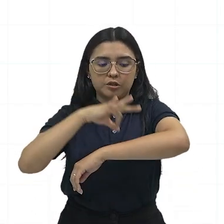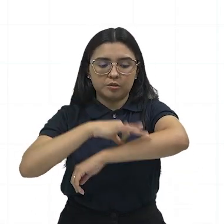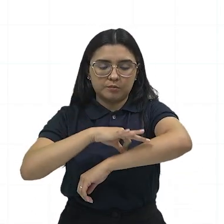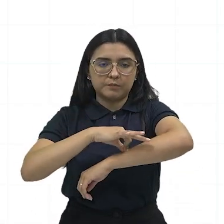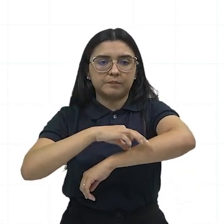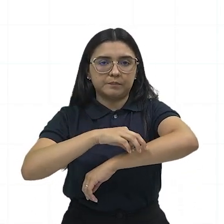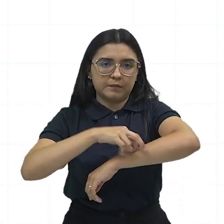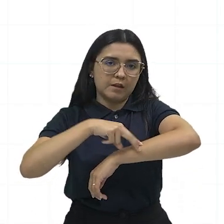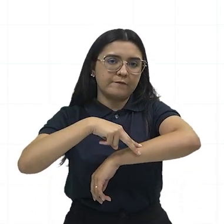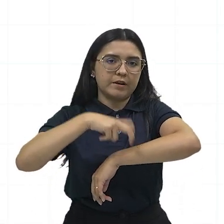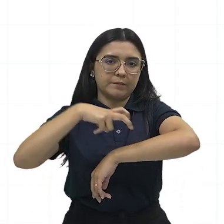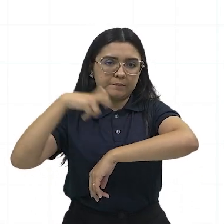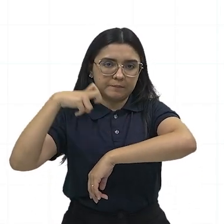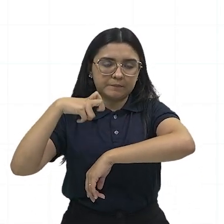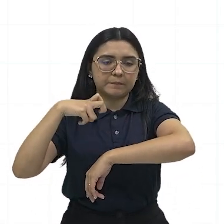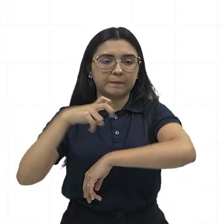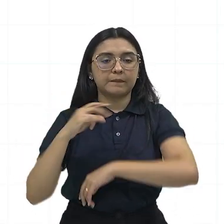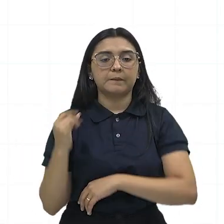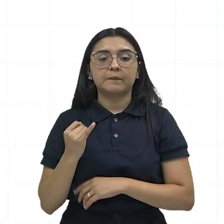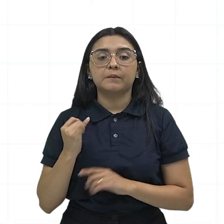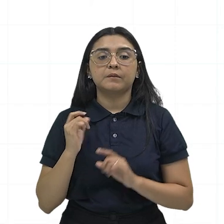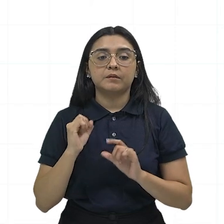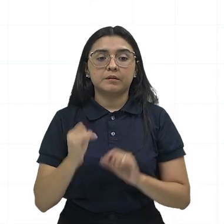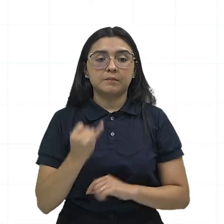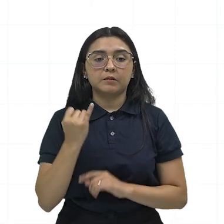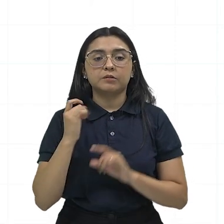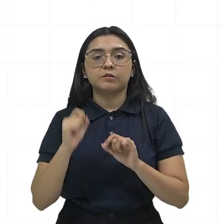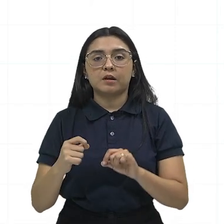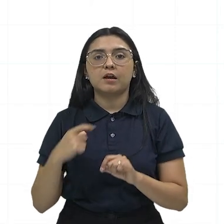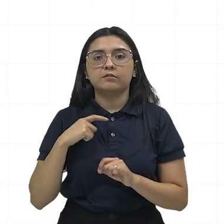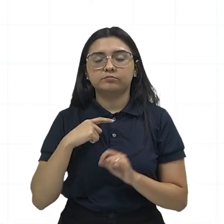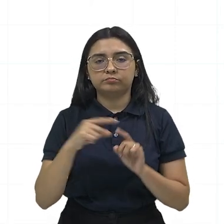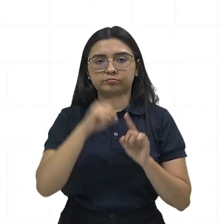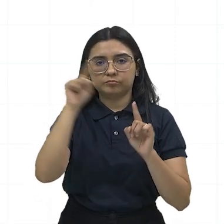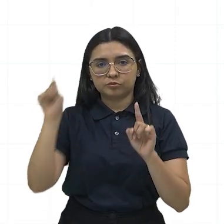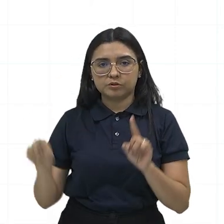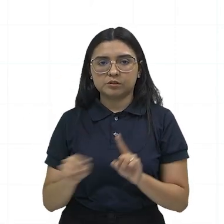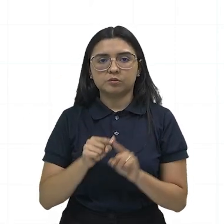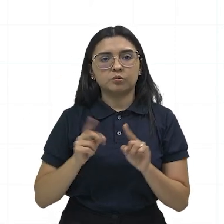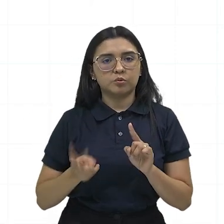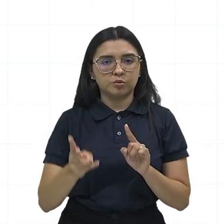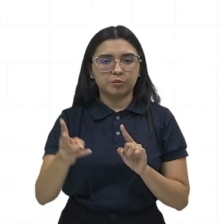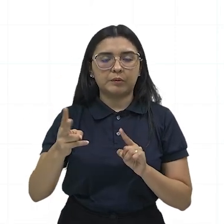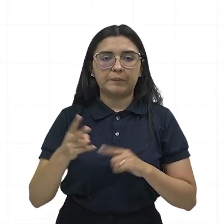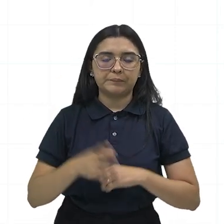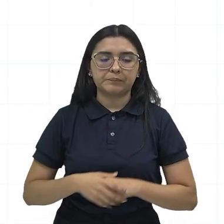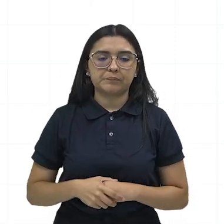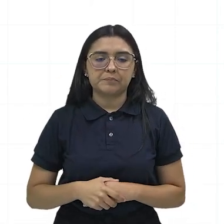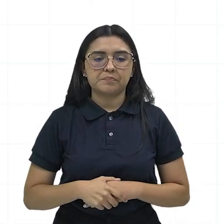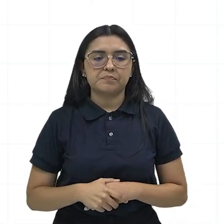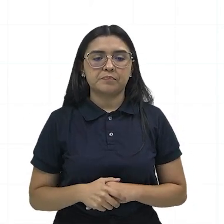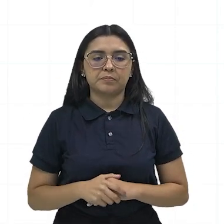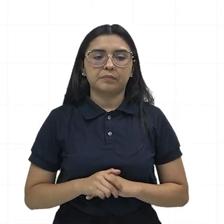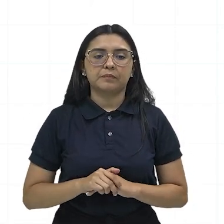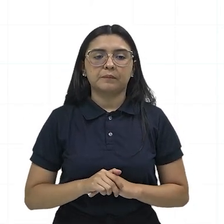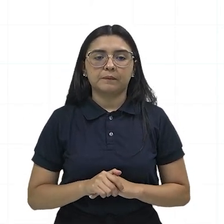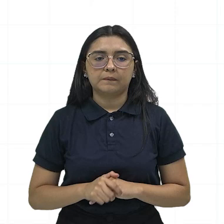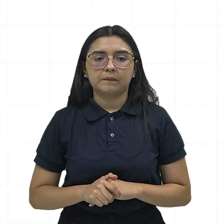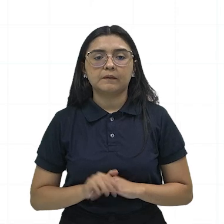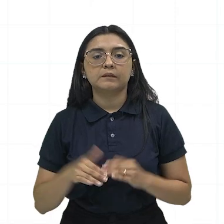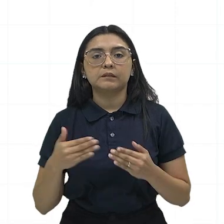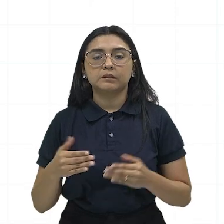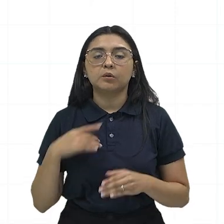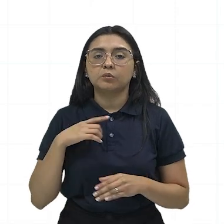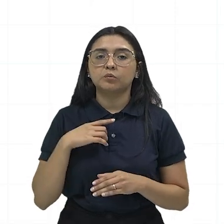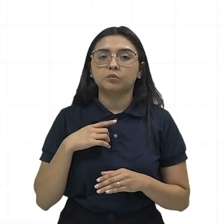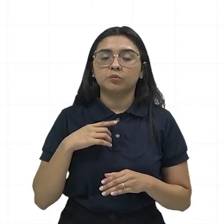um doente e são fundamentais para a continuação do ciclo, né? No corpo dos